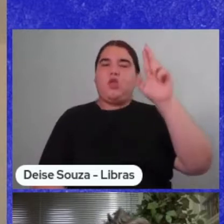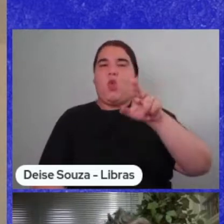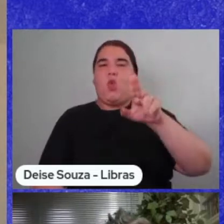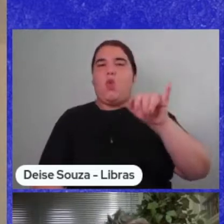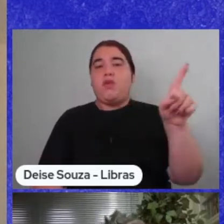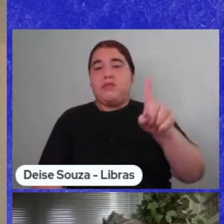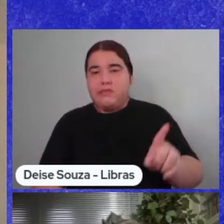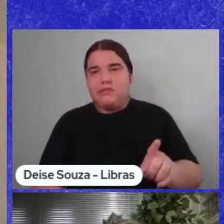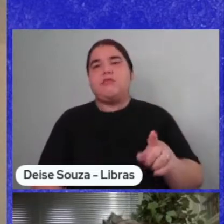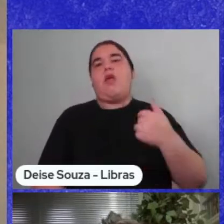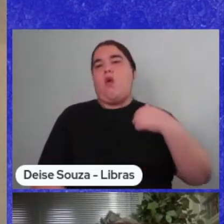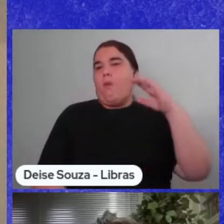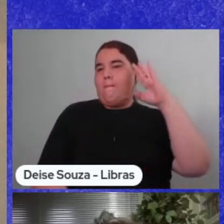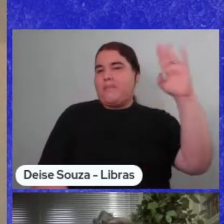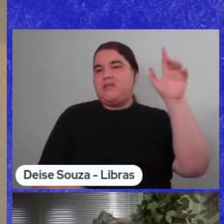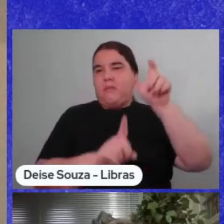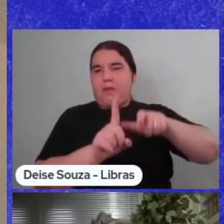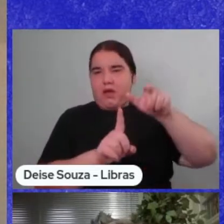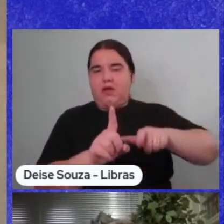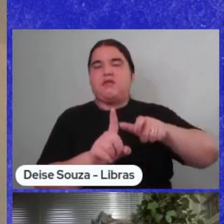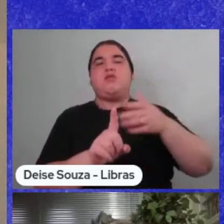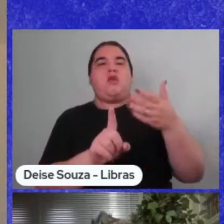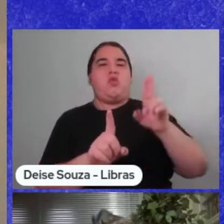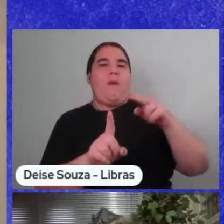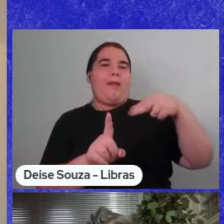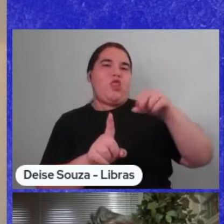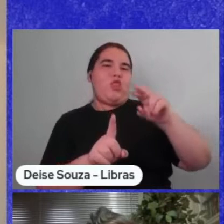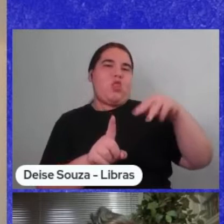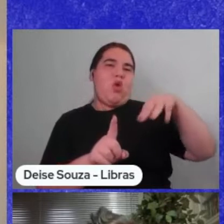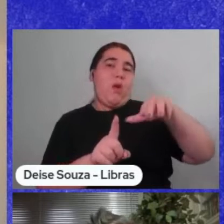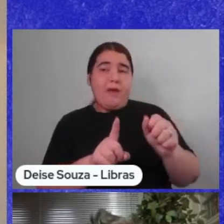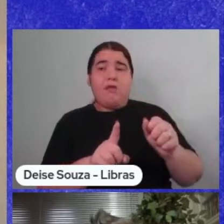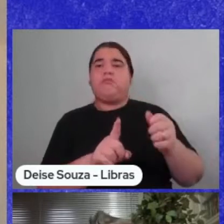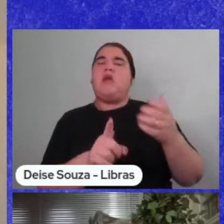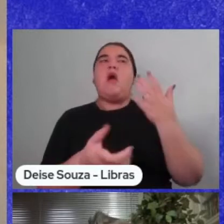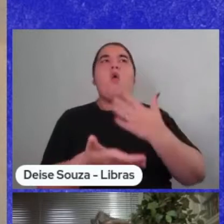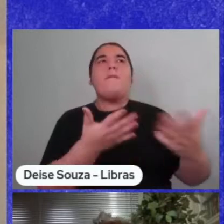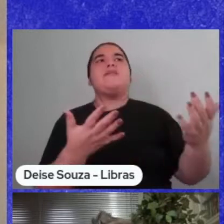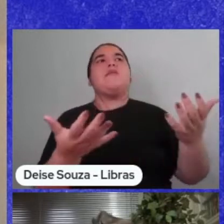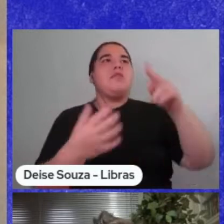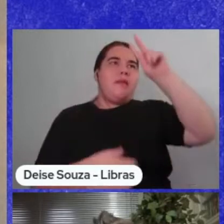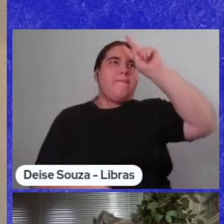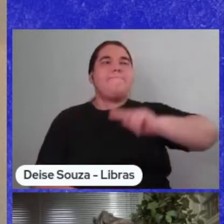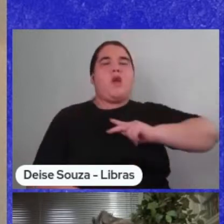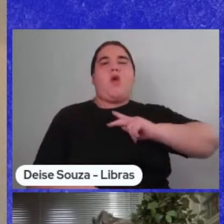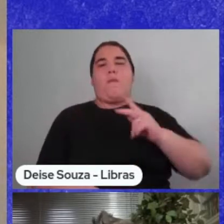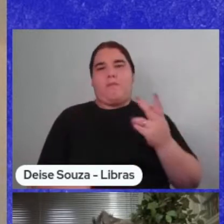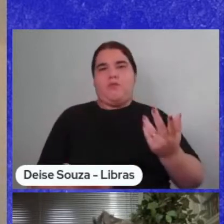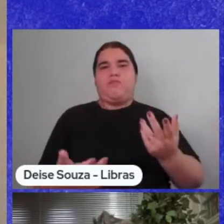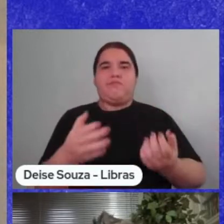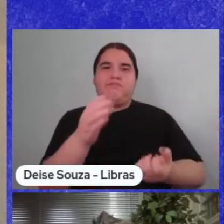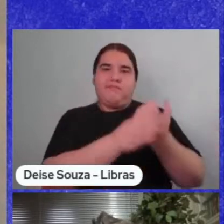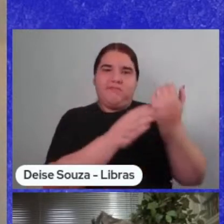protagonista dele, a Norma. E aí comecei a querer fazer coisas minhas também. E o Nel